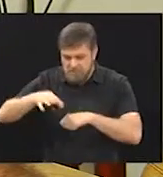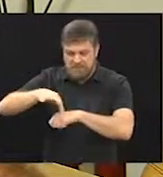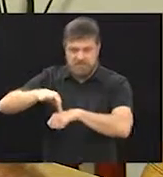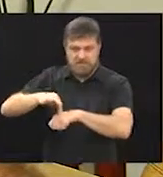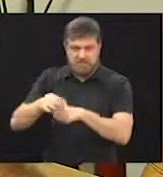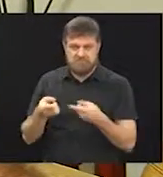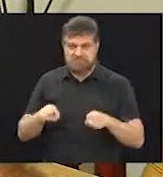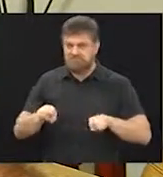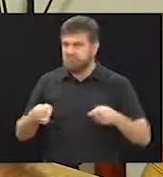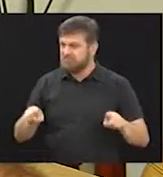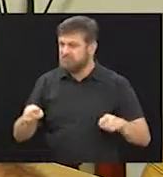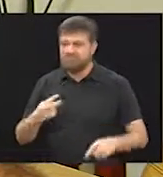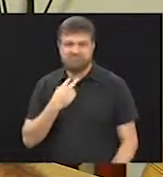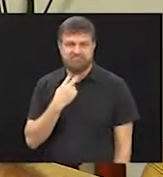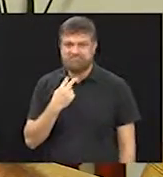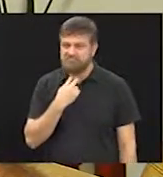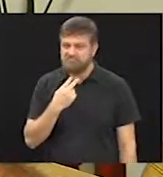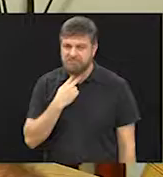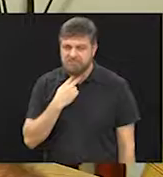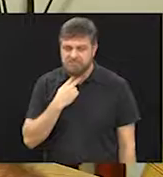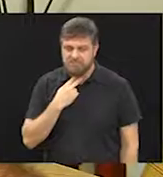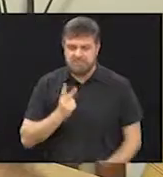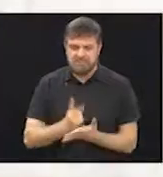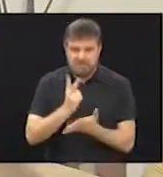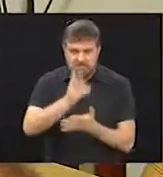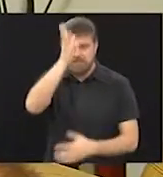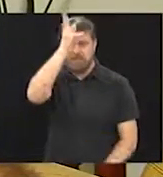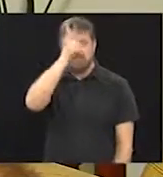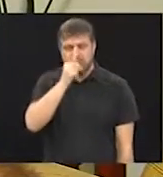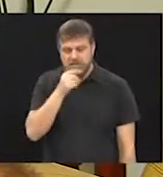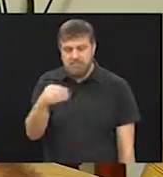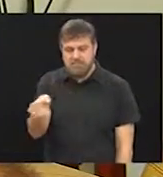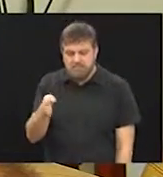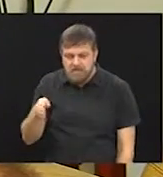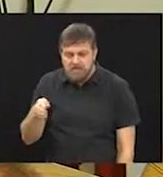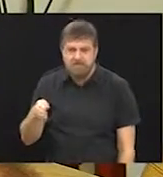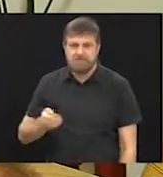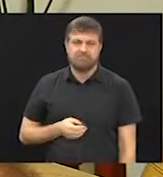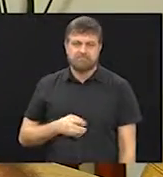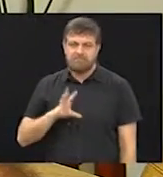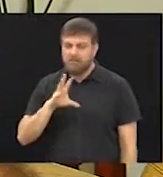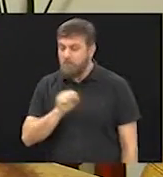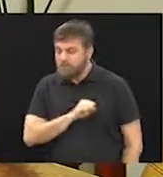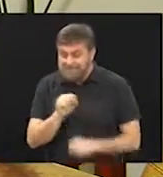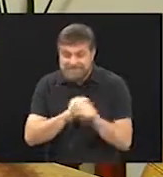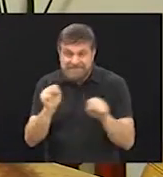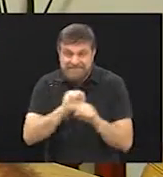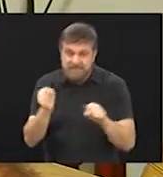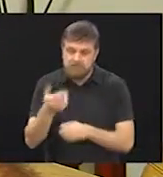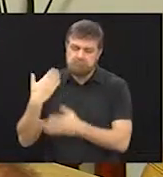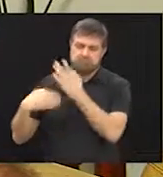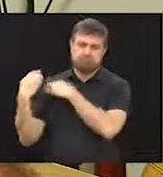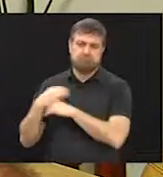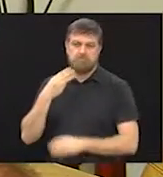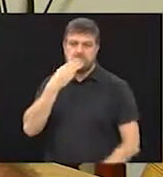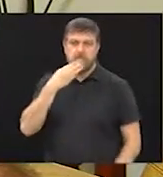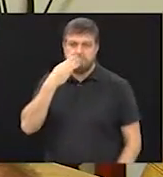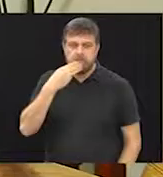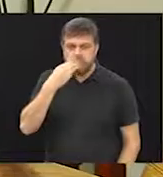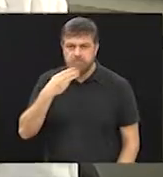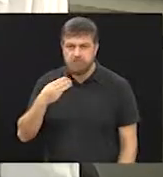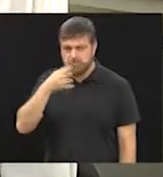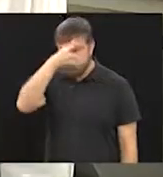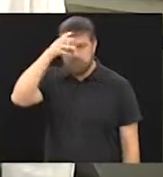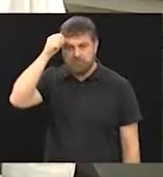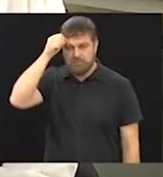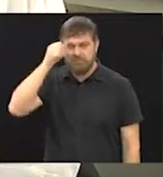ou então cozida, frango, peixe. Eu gostava muito de doce, refrigerante, carne